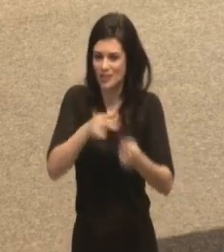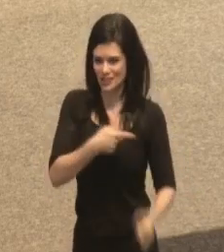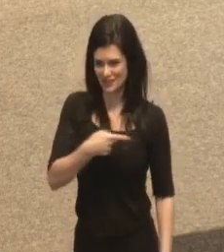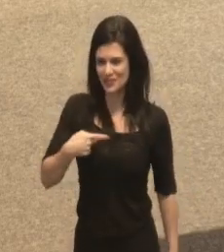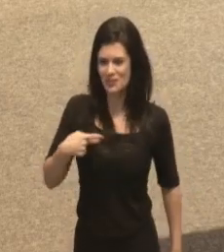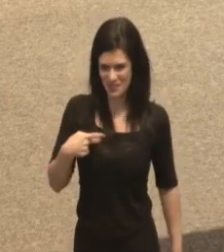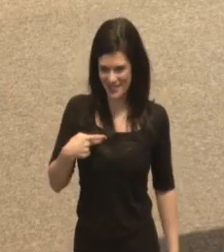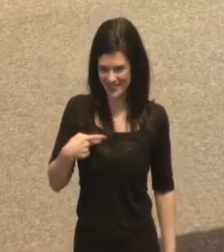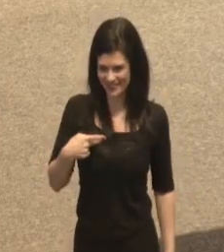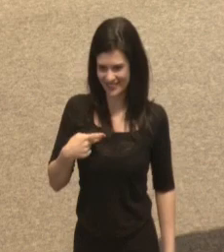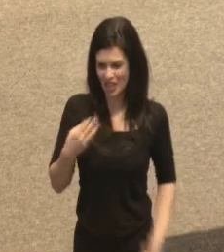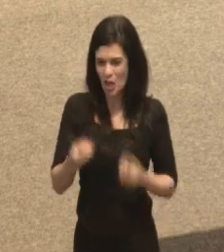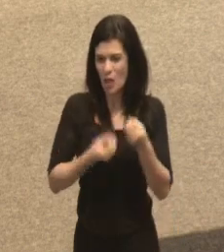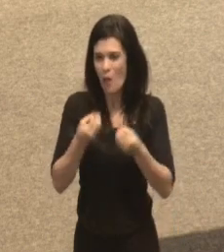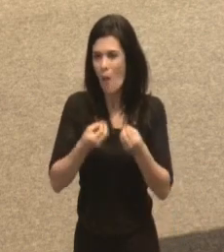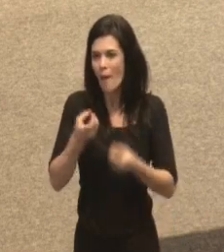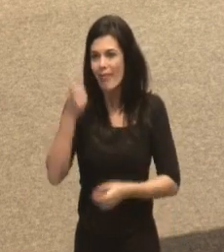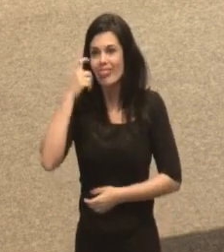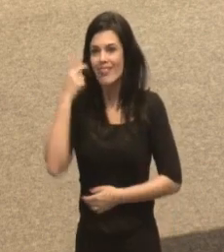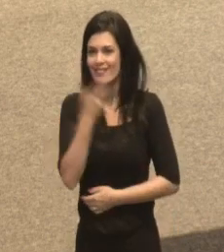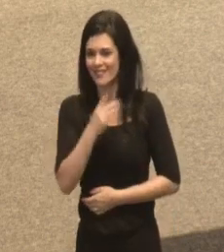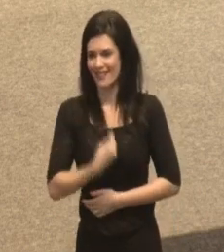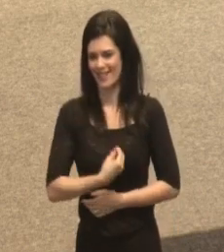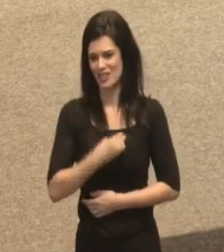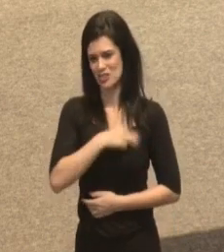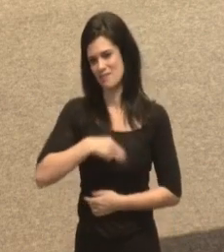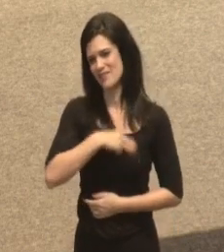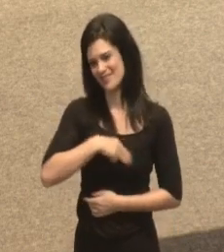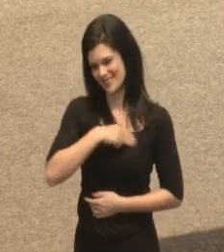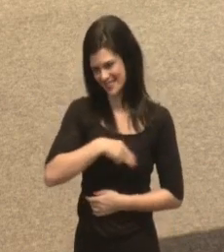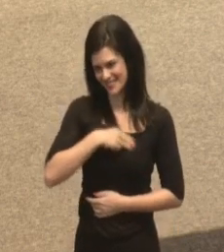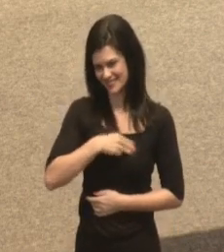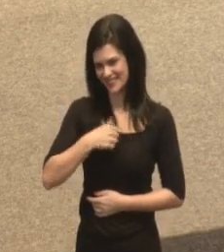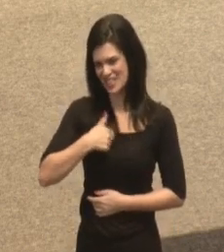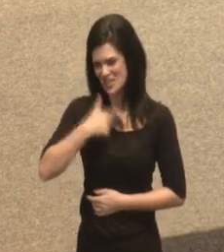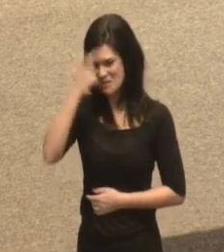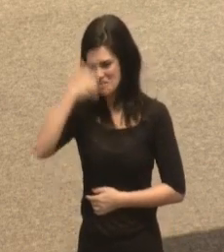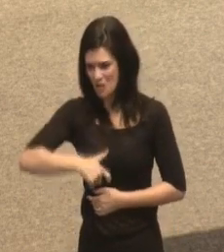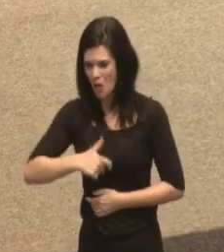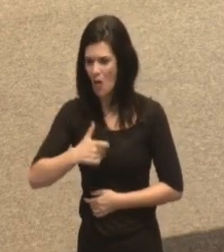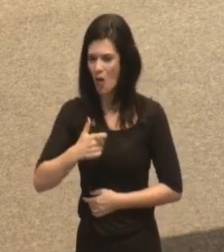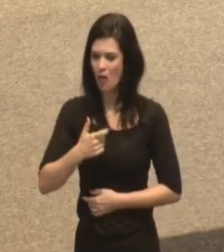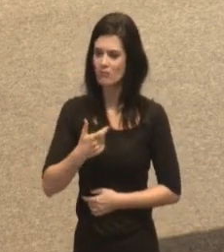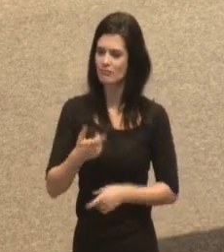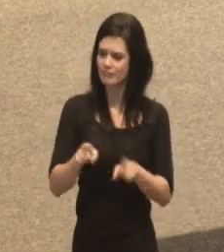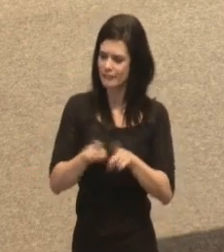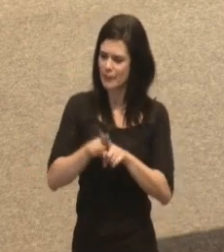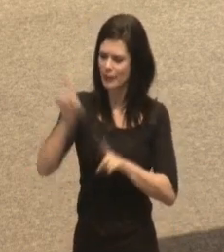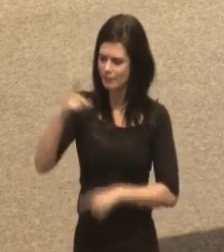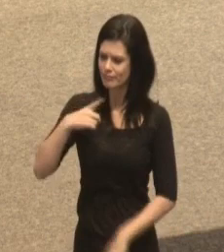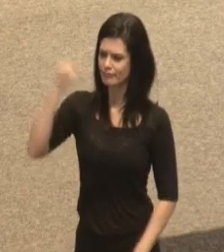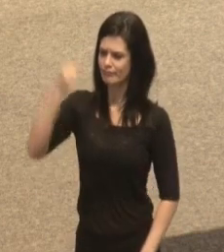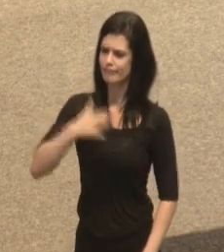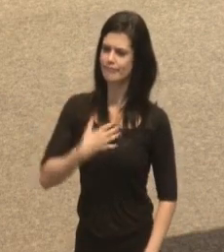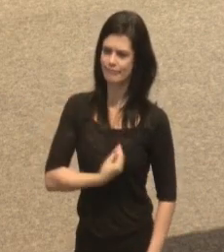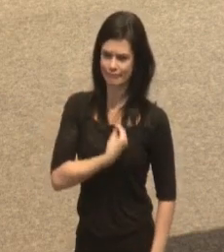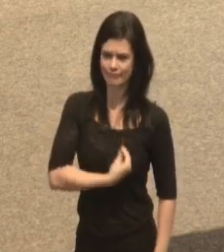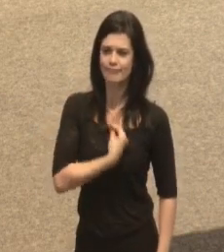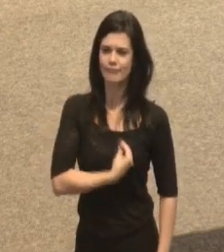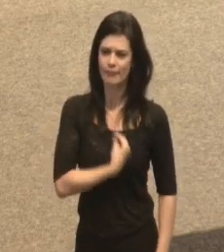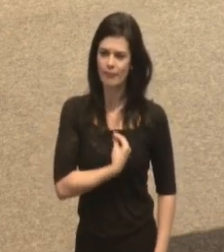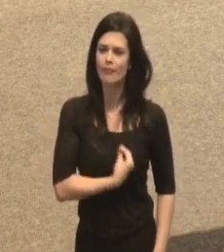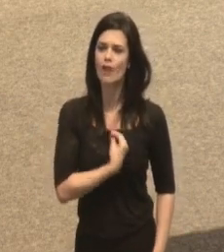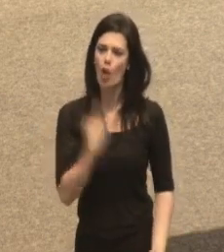Deus tem colocado no coração dele, e eu vibro quando encontro homens de Deus como o pastor Davi Pereira, comprometido